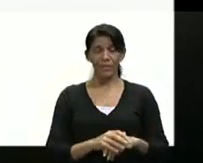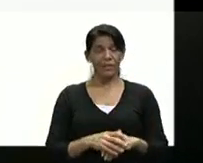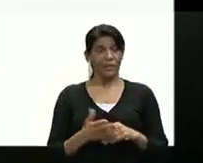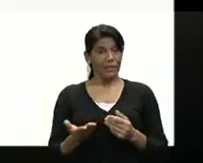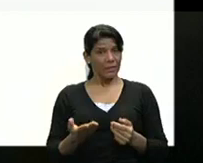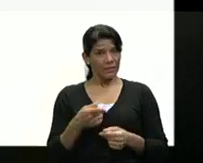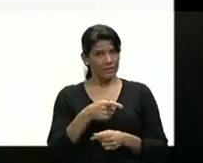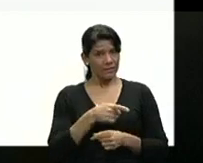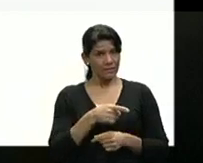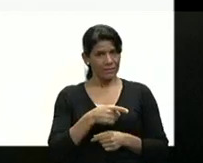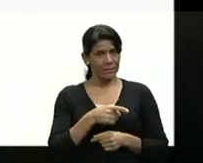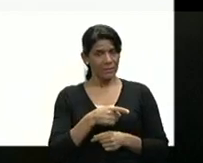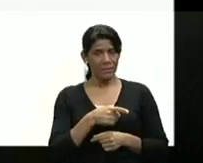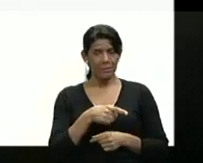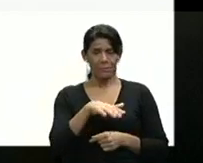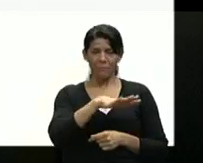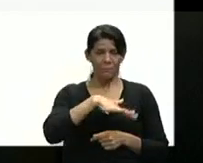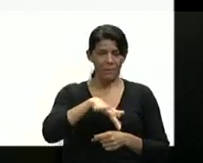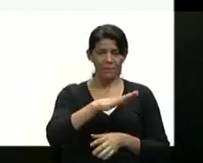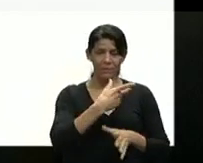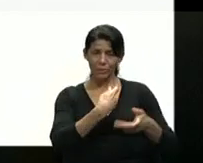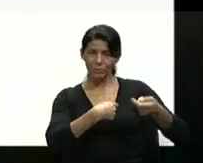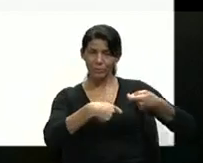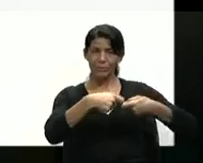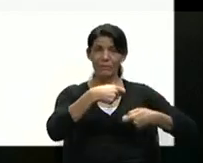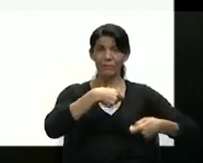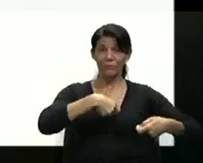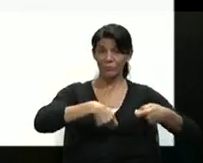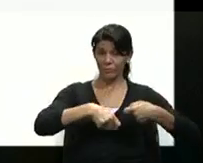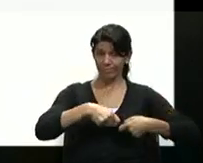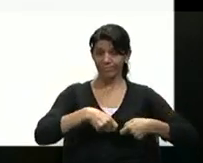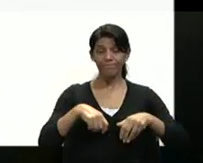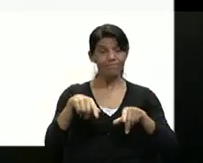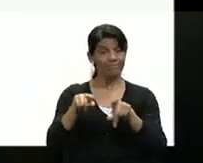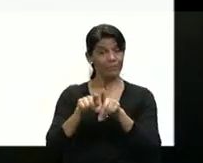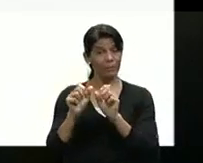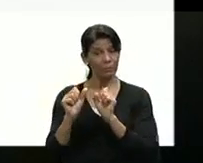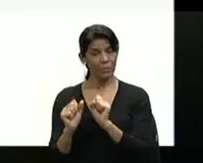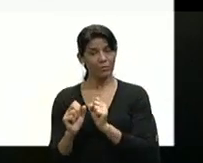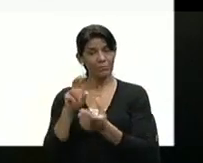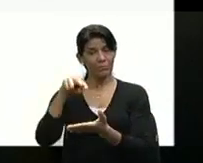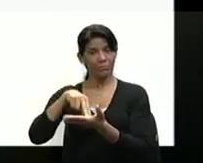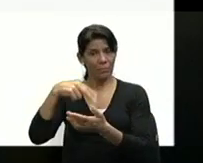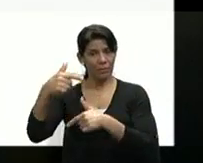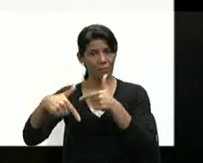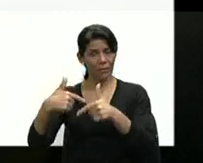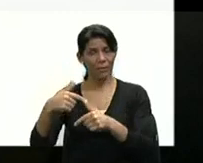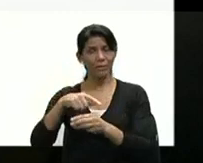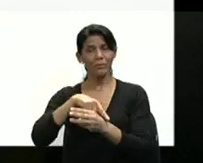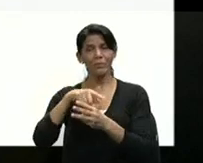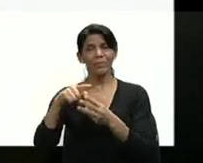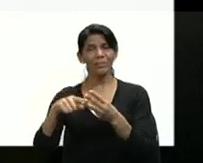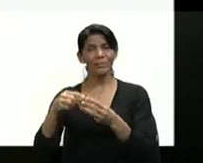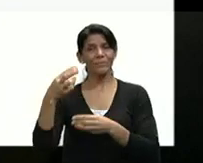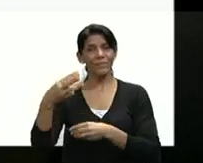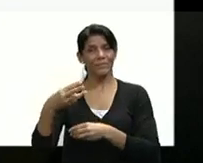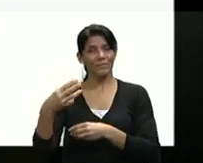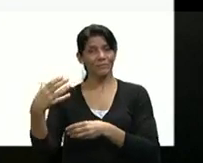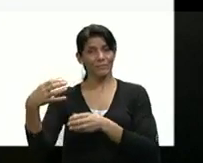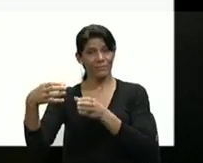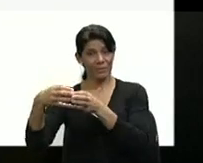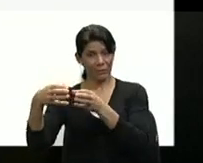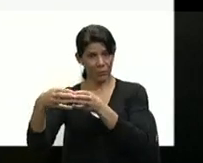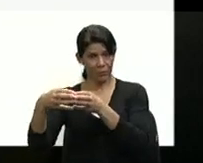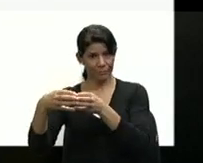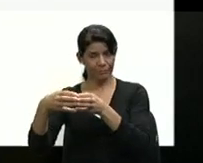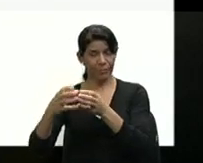Essa parte mais administrativa. Além disso, pode atuar também no terceiro setor, através de redes